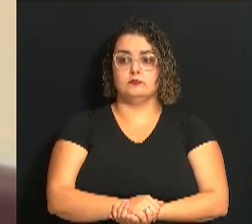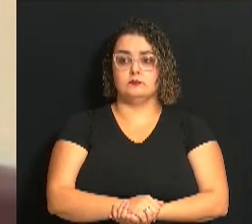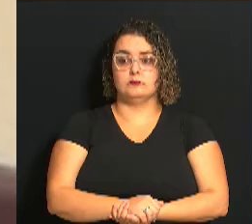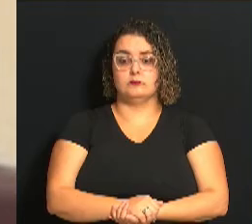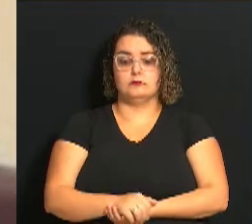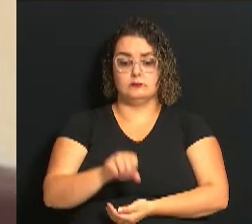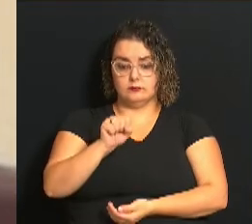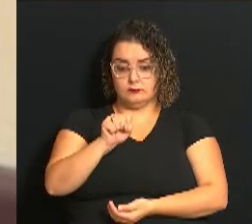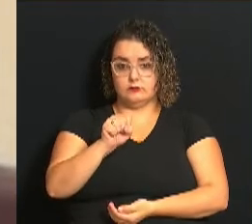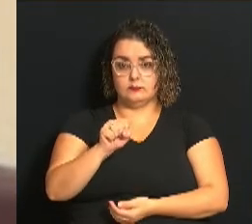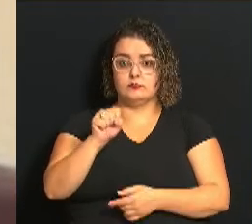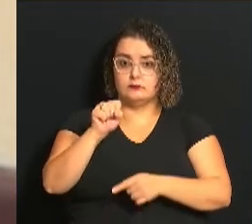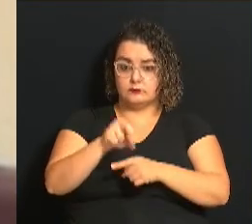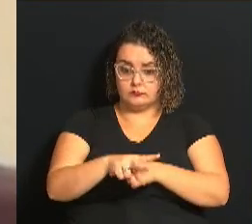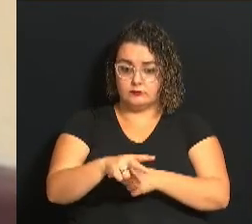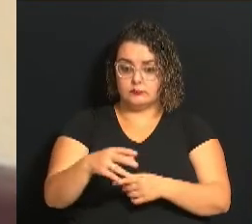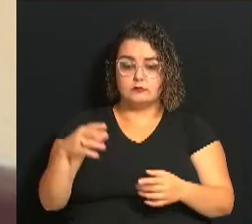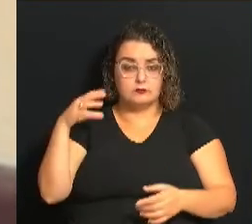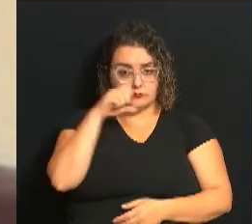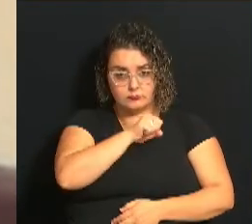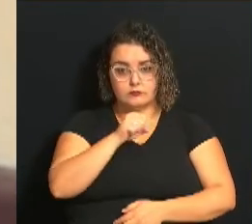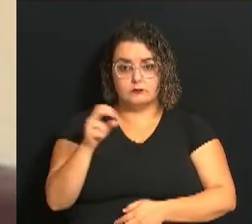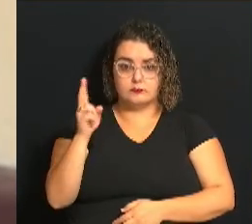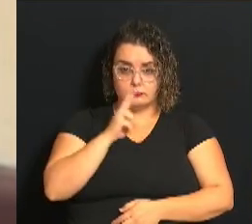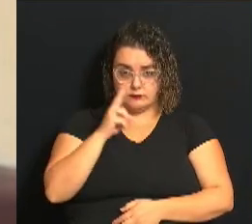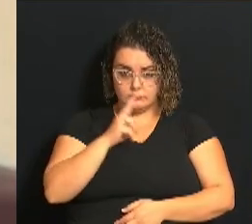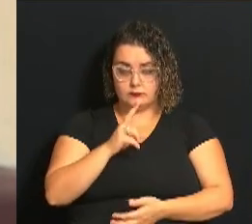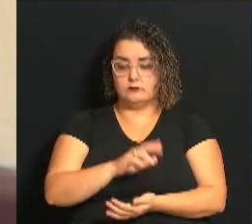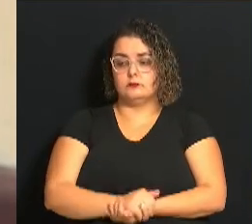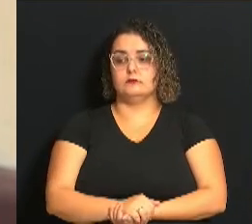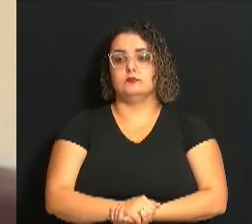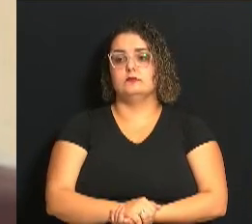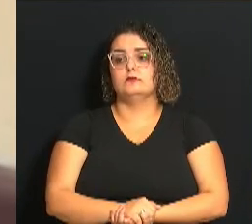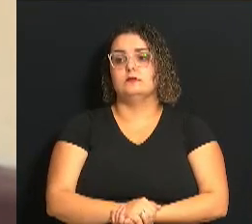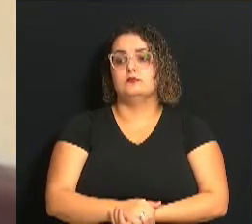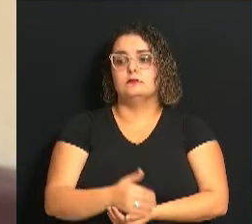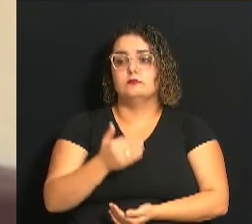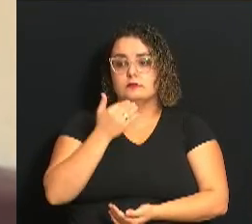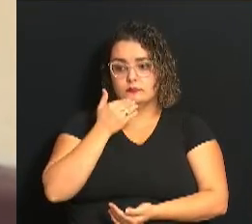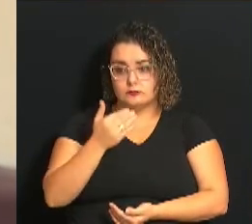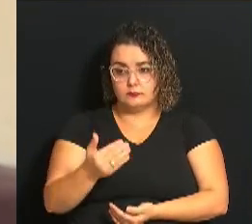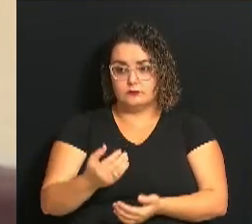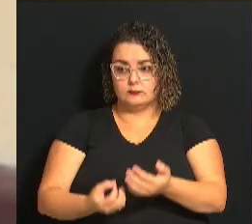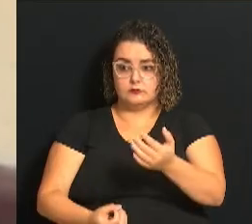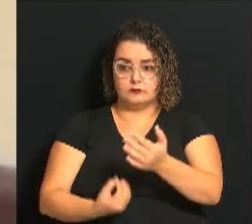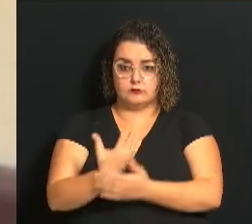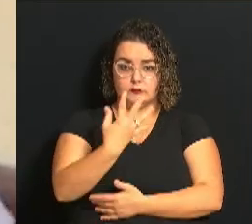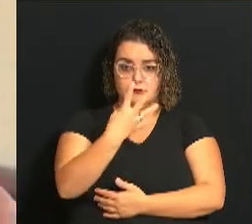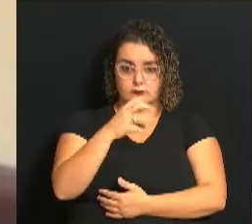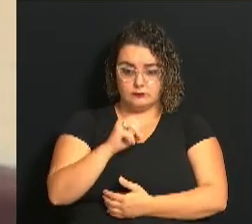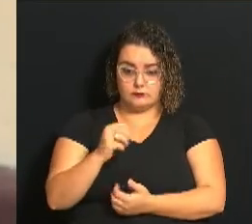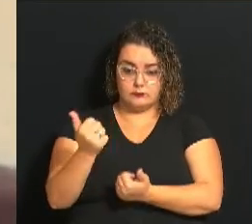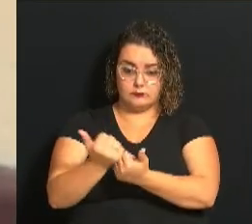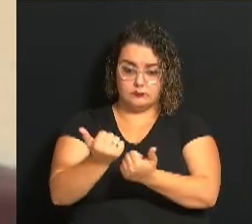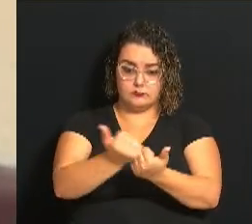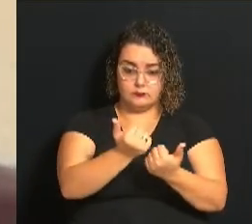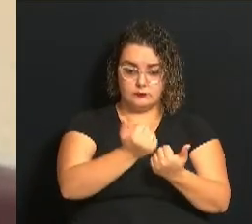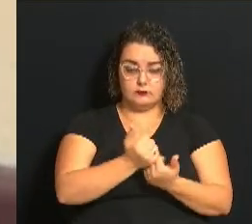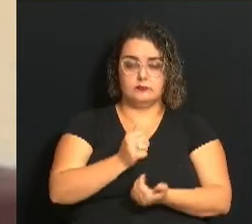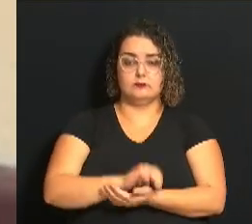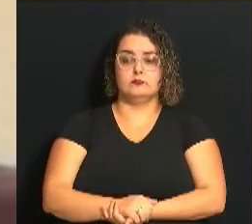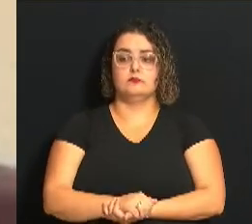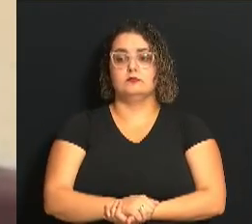né, 8 cargos que precisam ser ocupados, e a gente está pedindo aí a criação de 40 cargos, mas